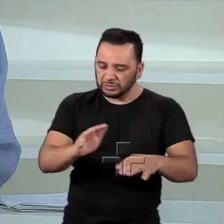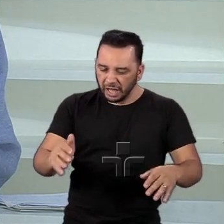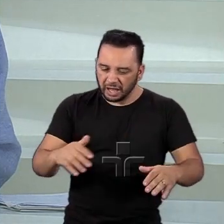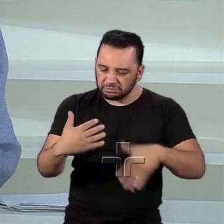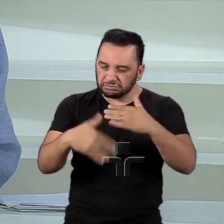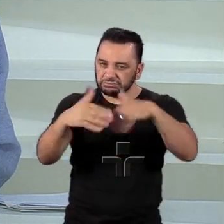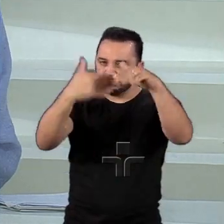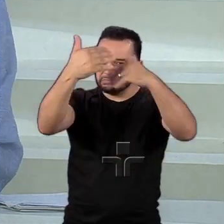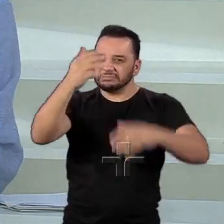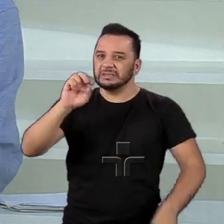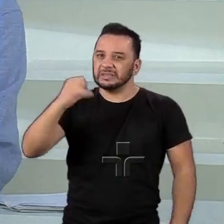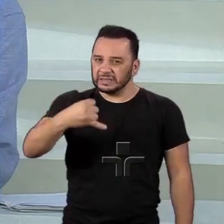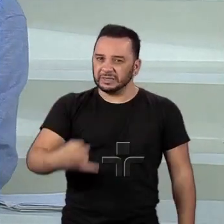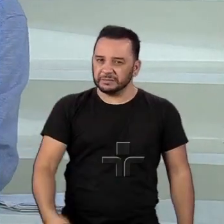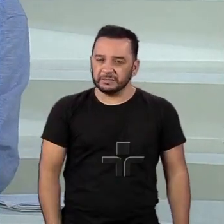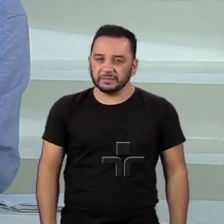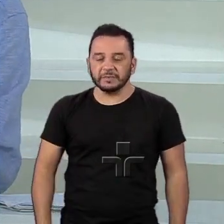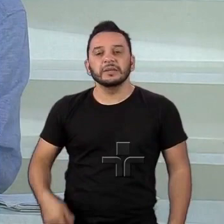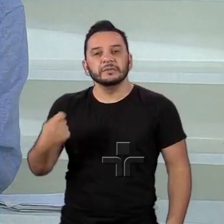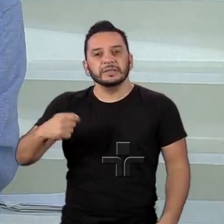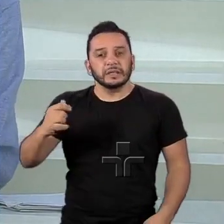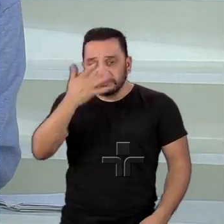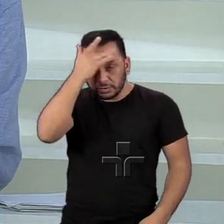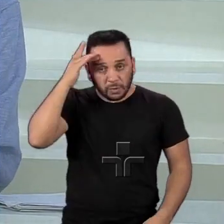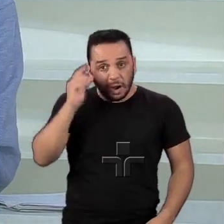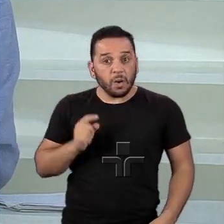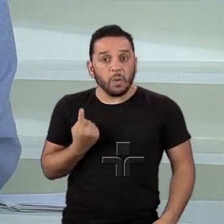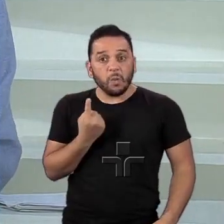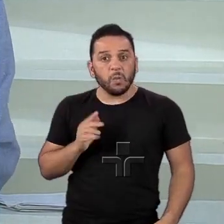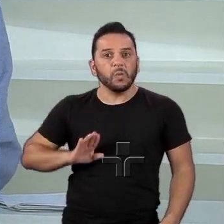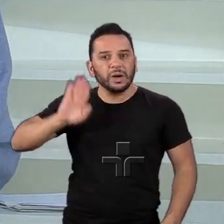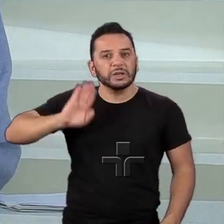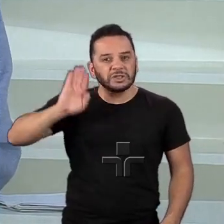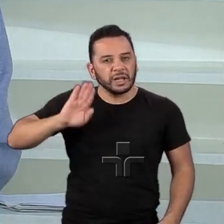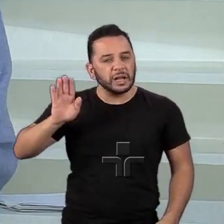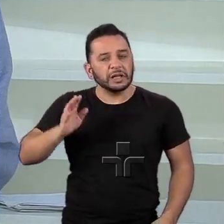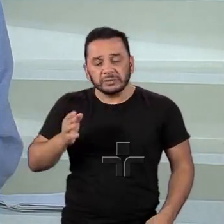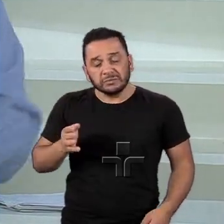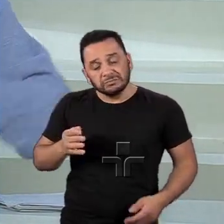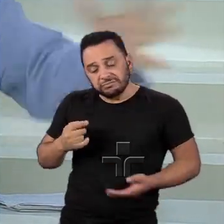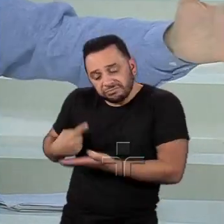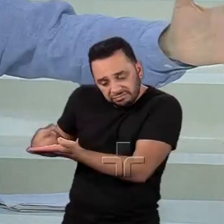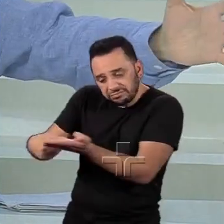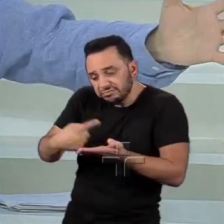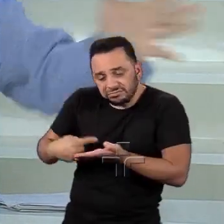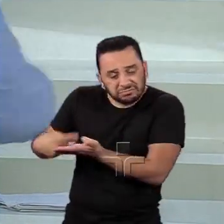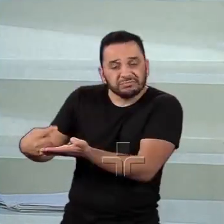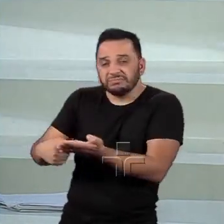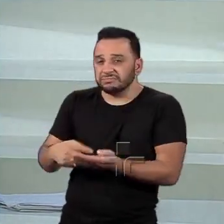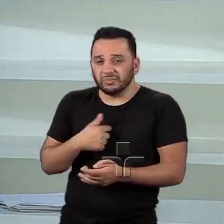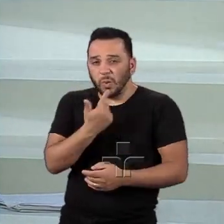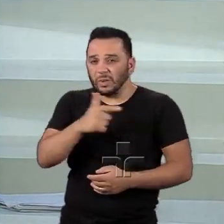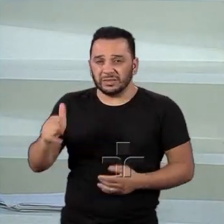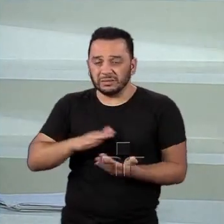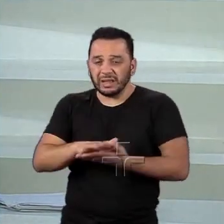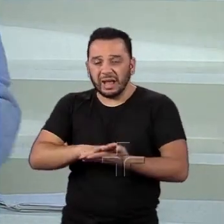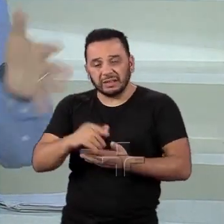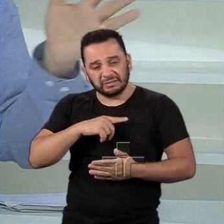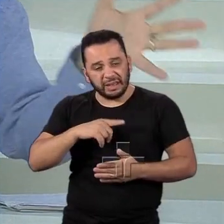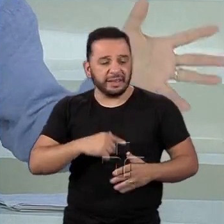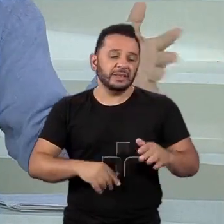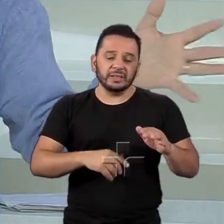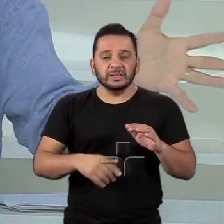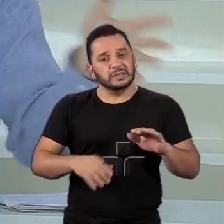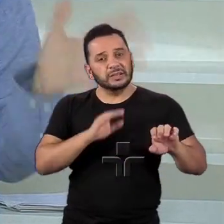jogaram, uma candidatura que tivesse ambientalmente responsabilidade. Não houve, não houve. E saíram divididos, a centro-esquerda, o